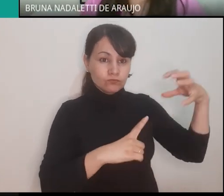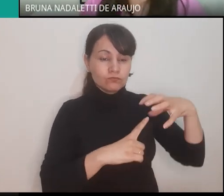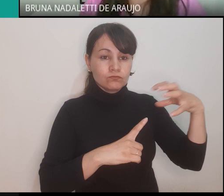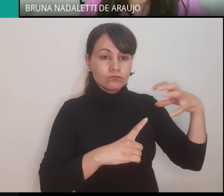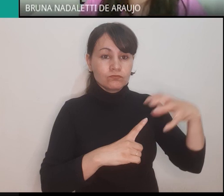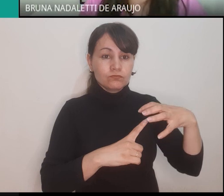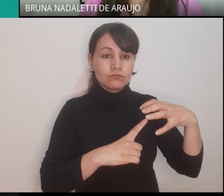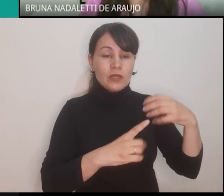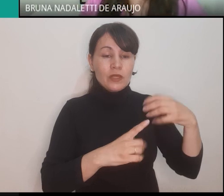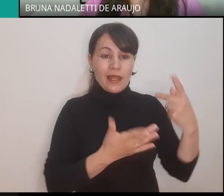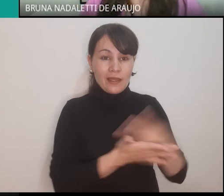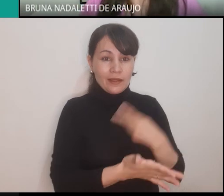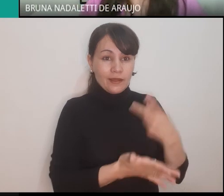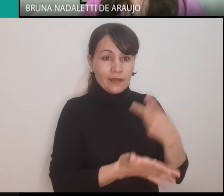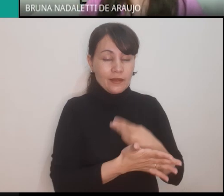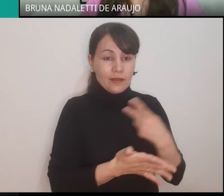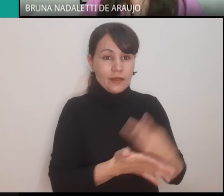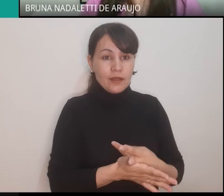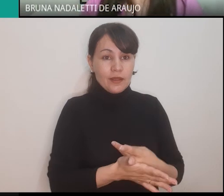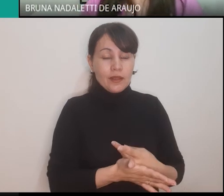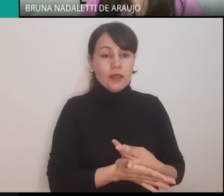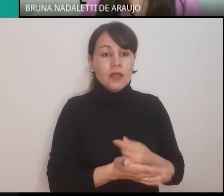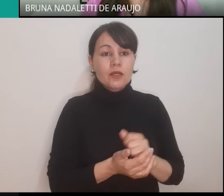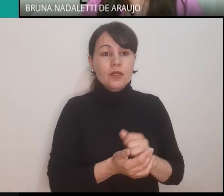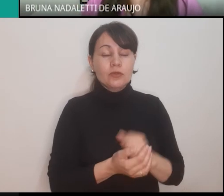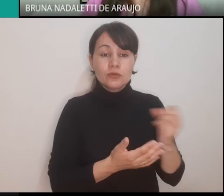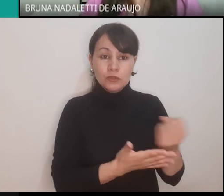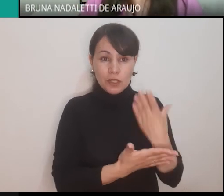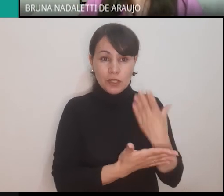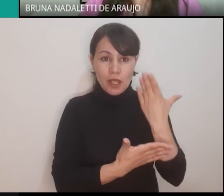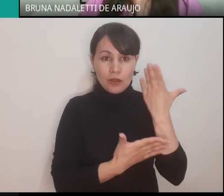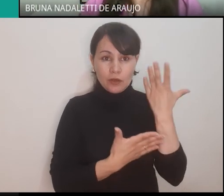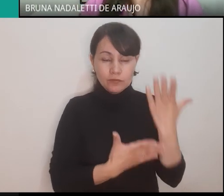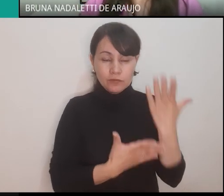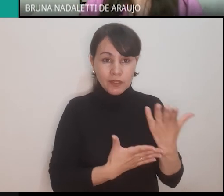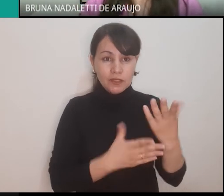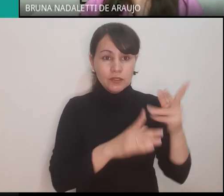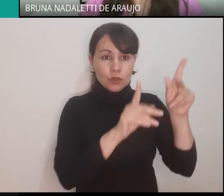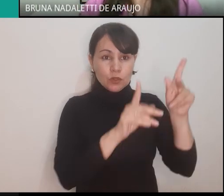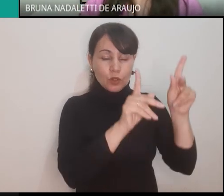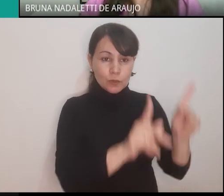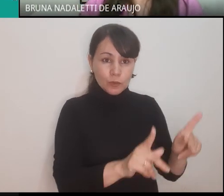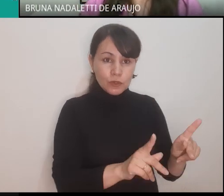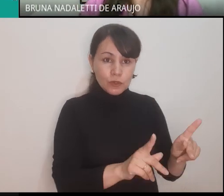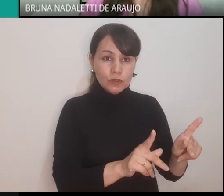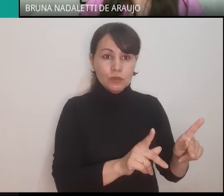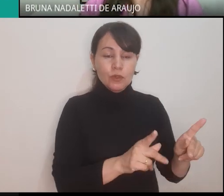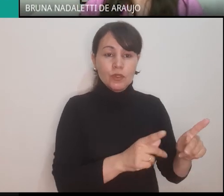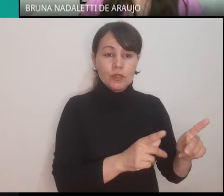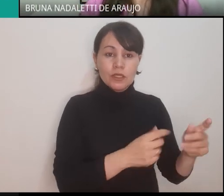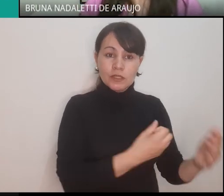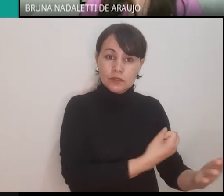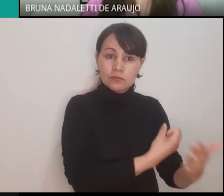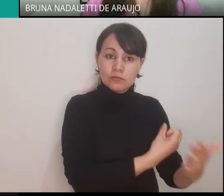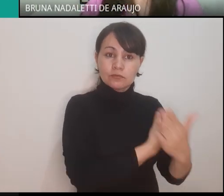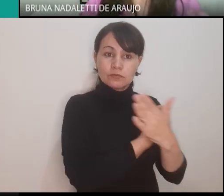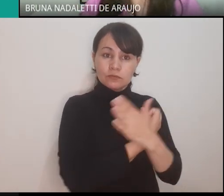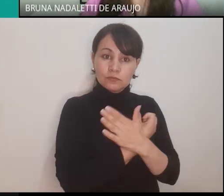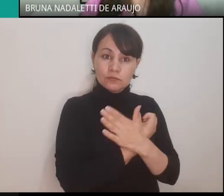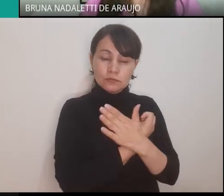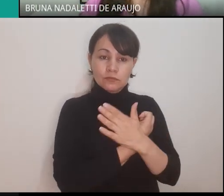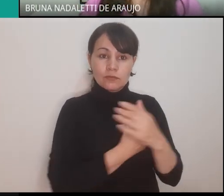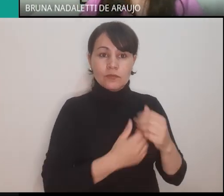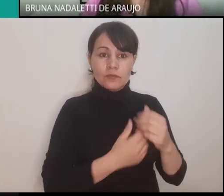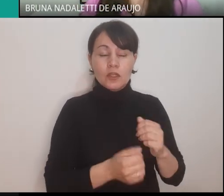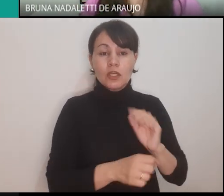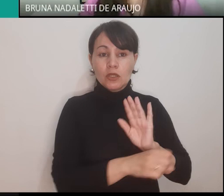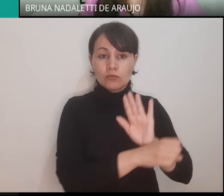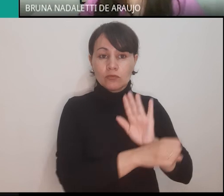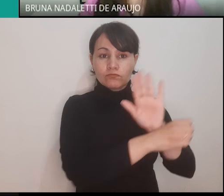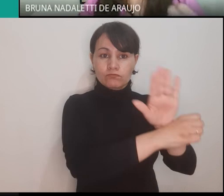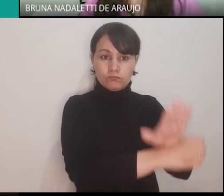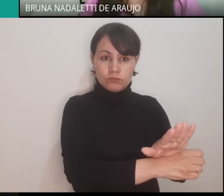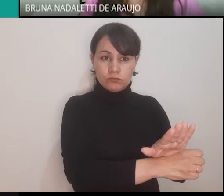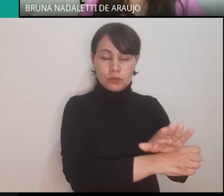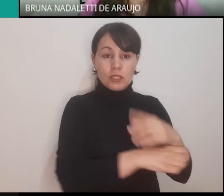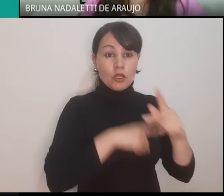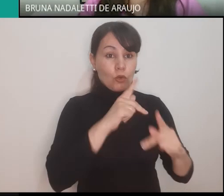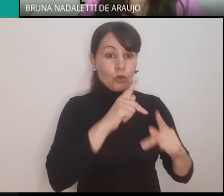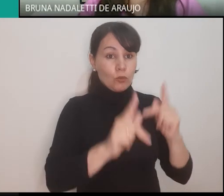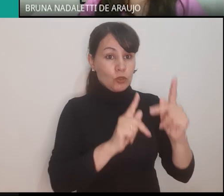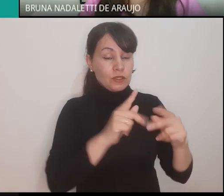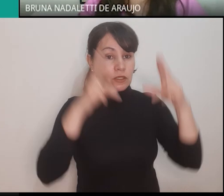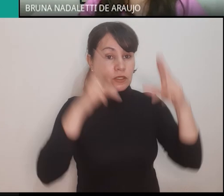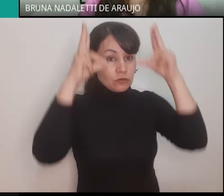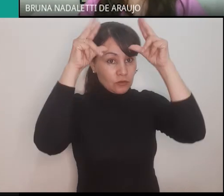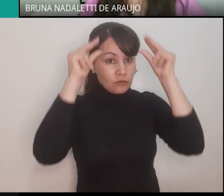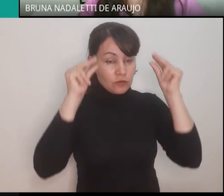adversos, erros aconteçam com o paciente que está ao nosso cuidado. Então, o processo de enfermagem também